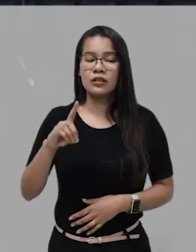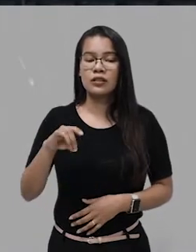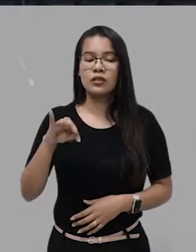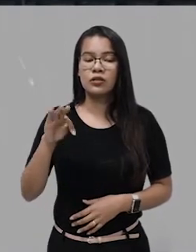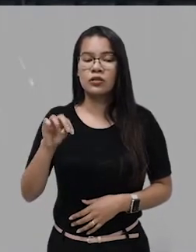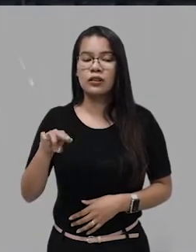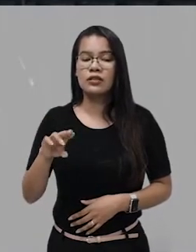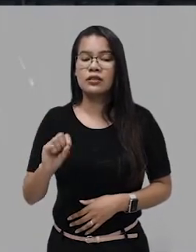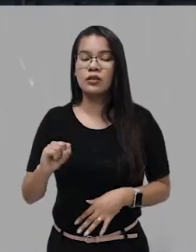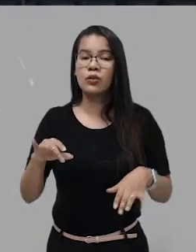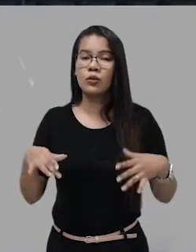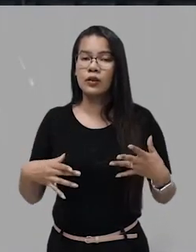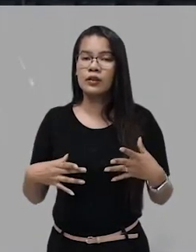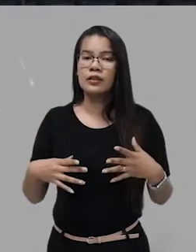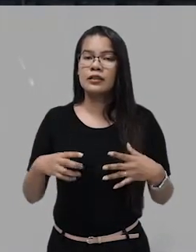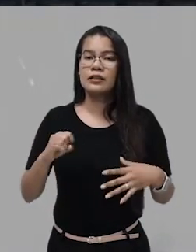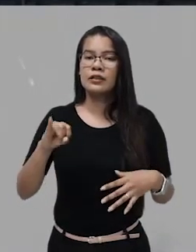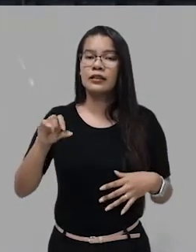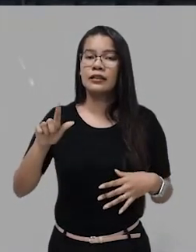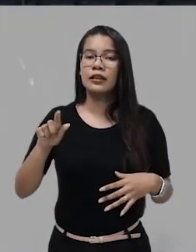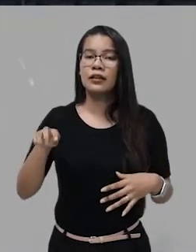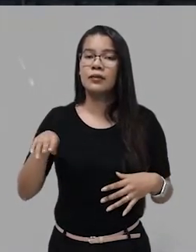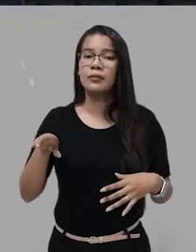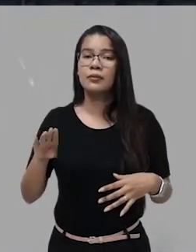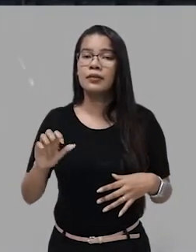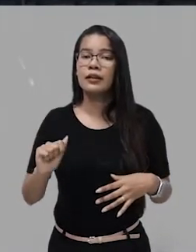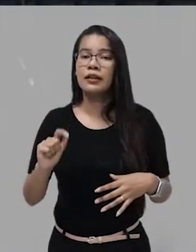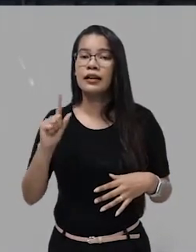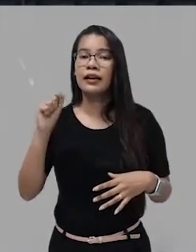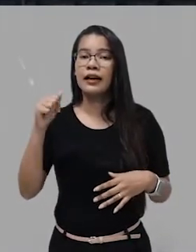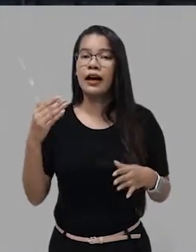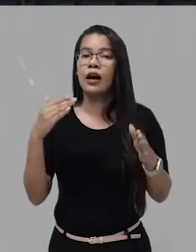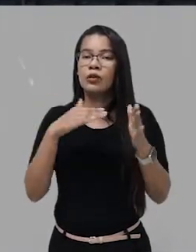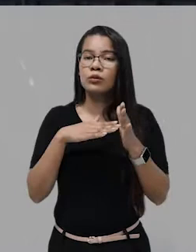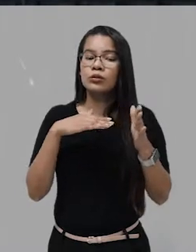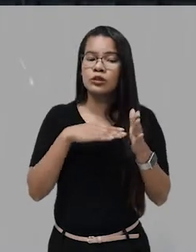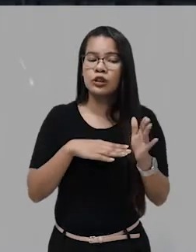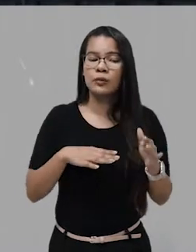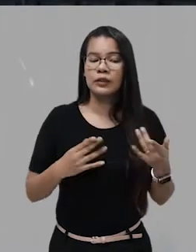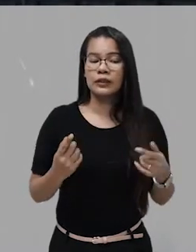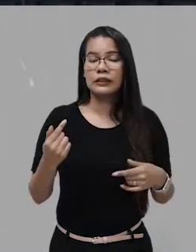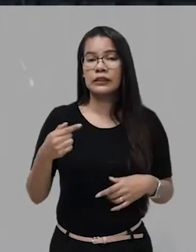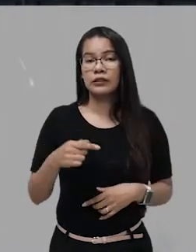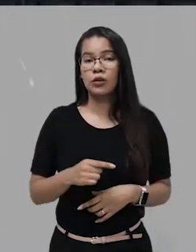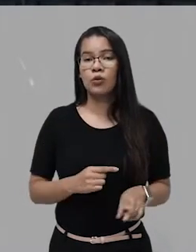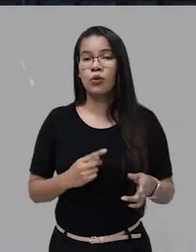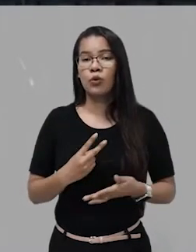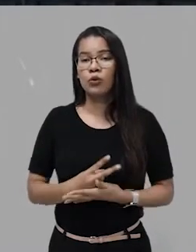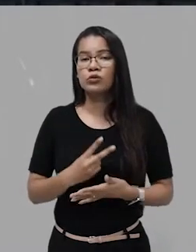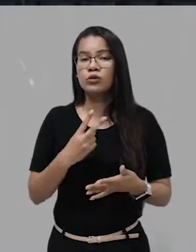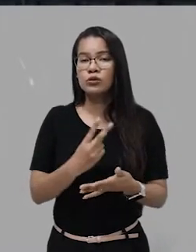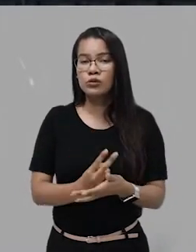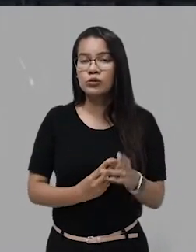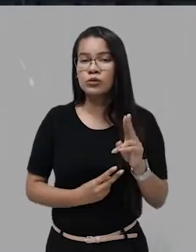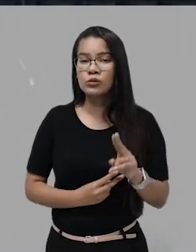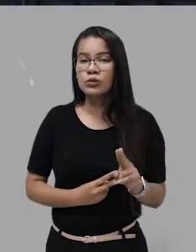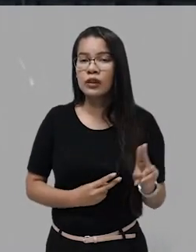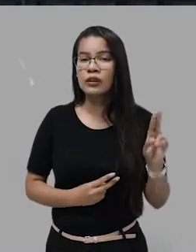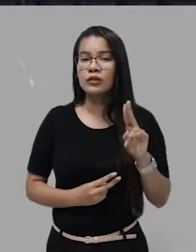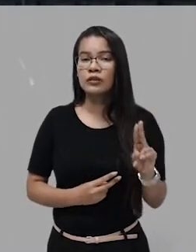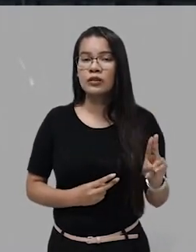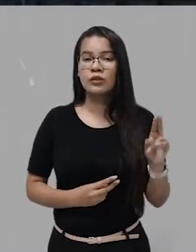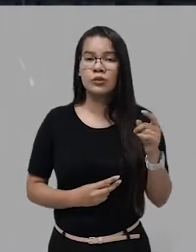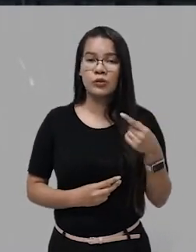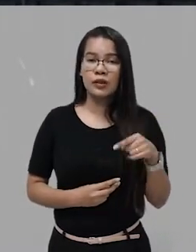é a última. Nesse caso, elas continuam sendo acentuadas, tá? Monossílabas e oxítonos não perderam acento com o